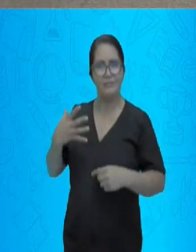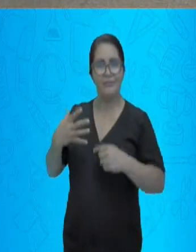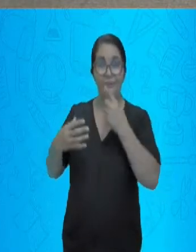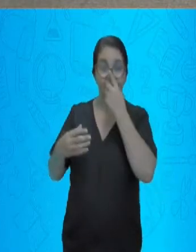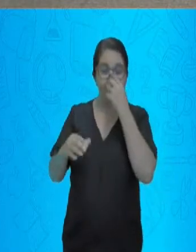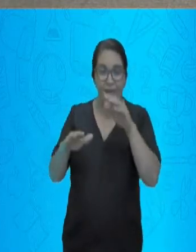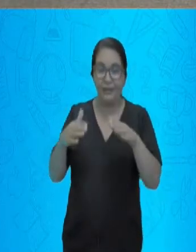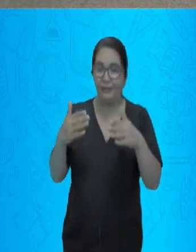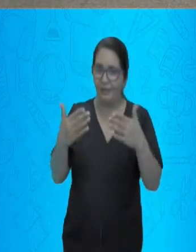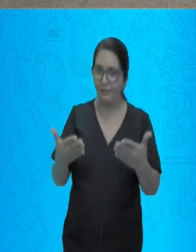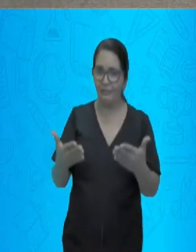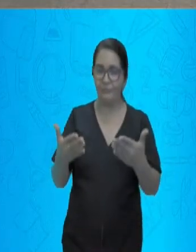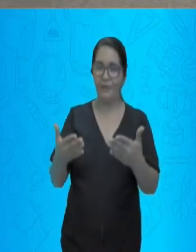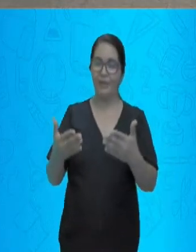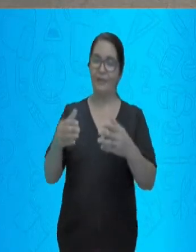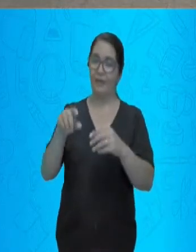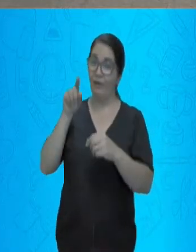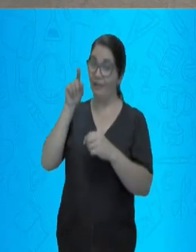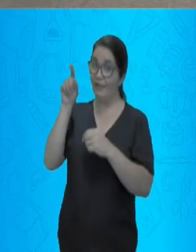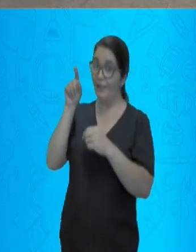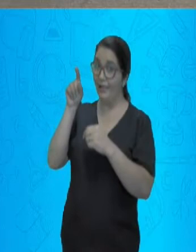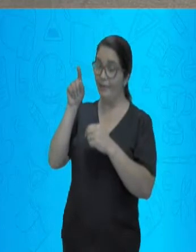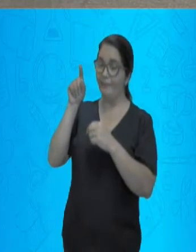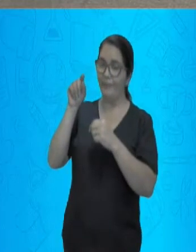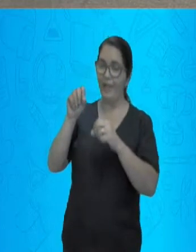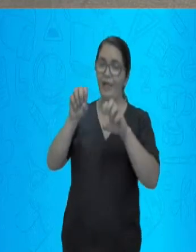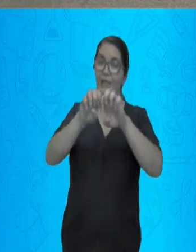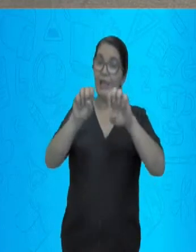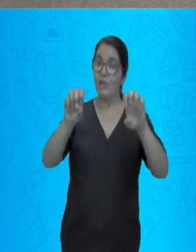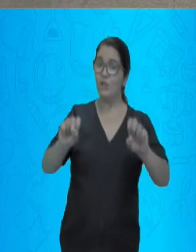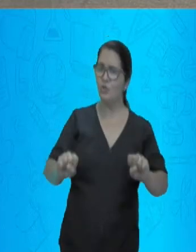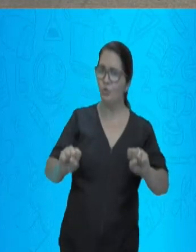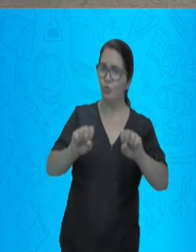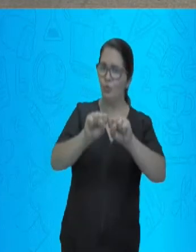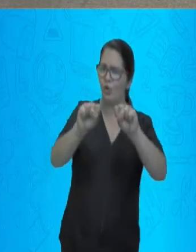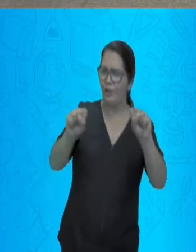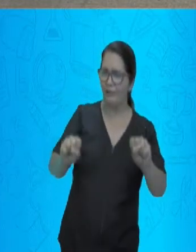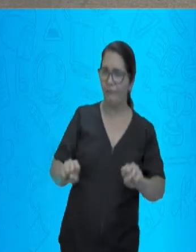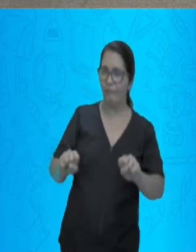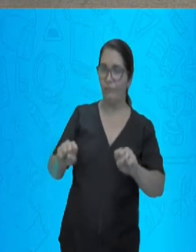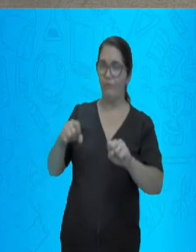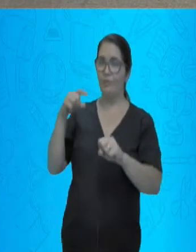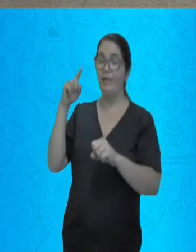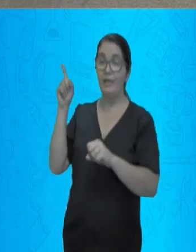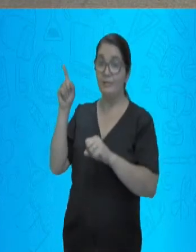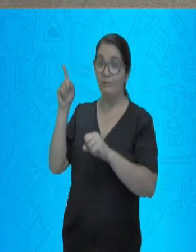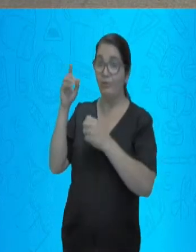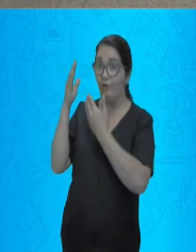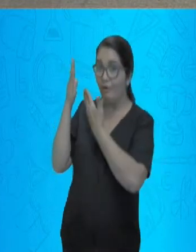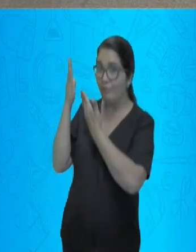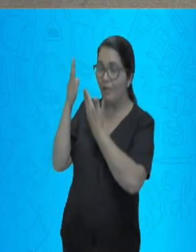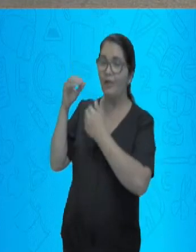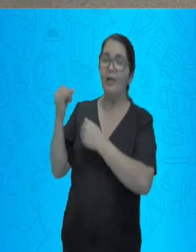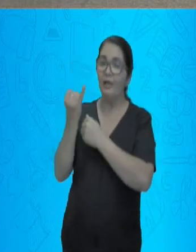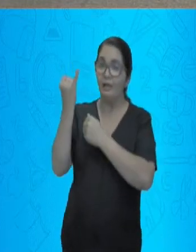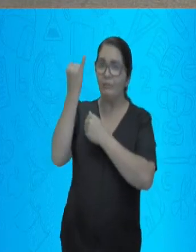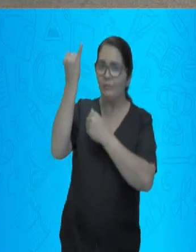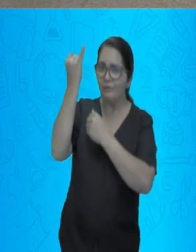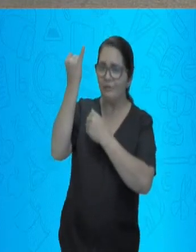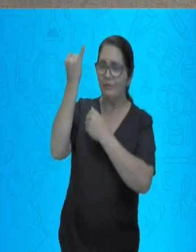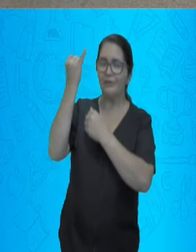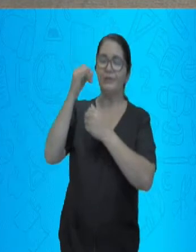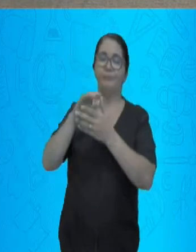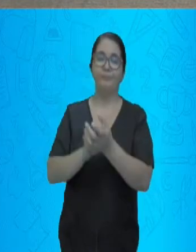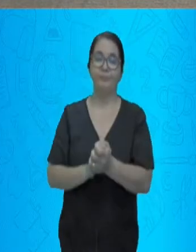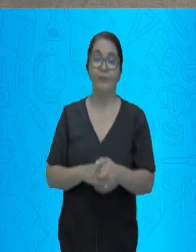CO2. É a fórmula química da substância dióxido de carbono, gás carbônico.